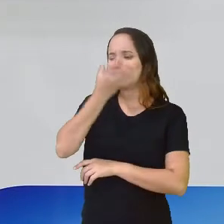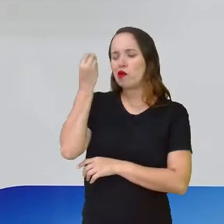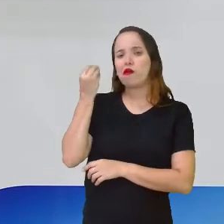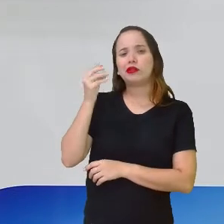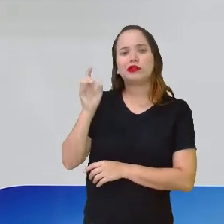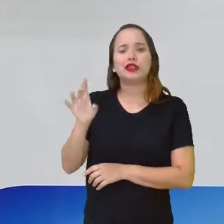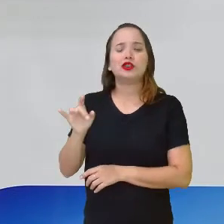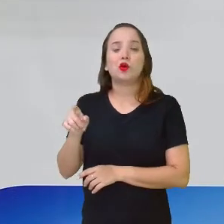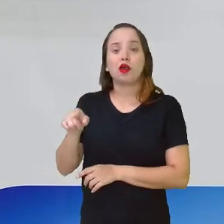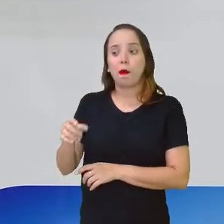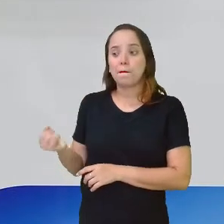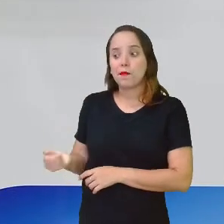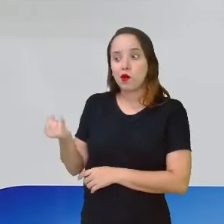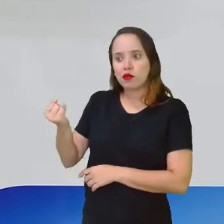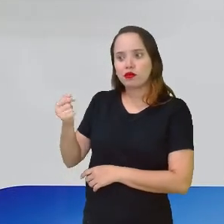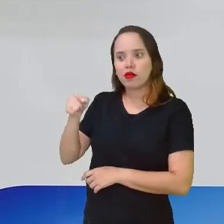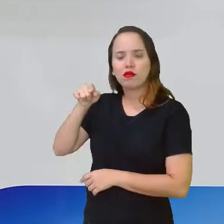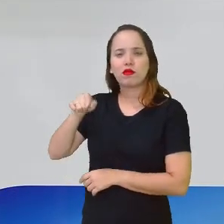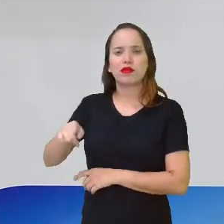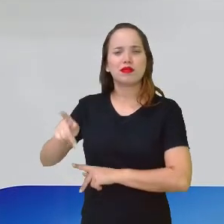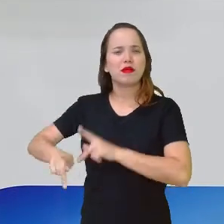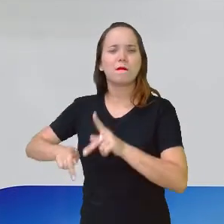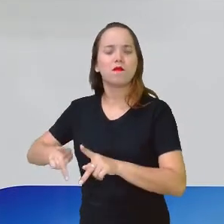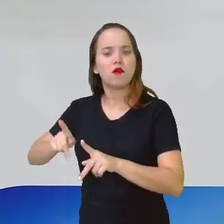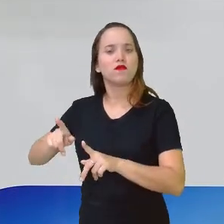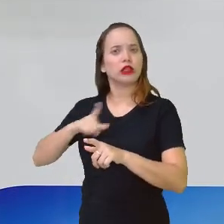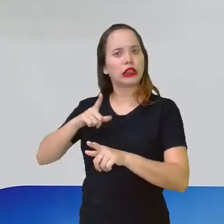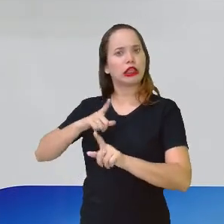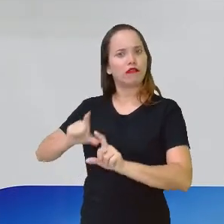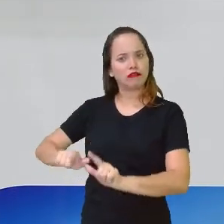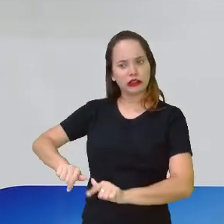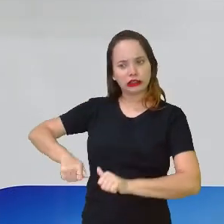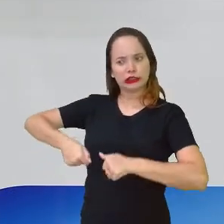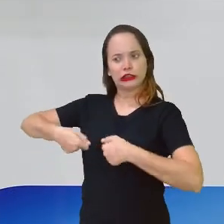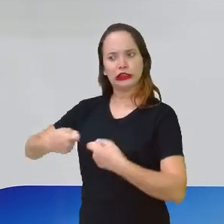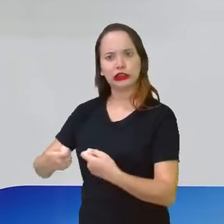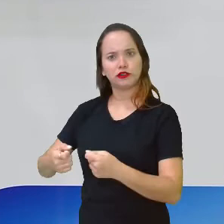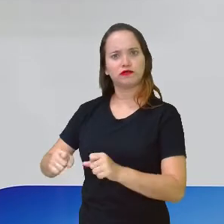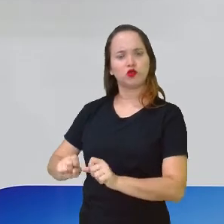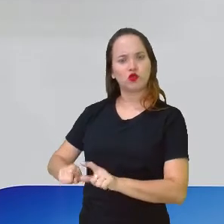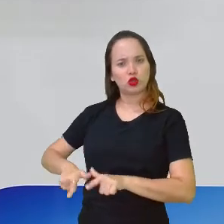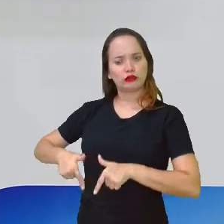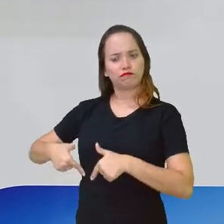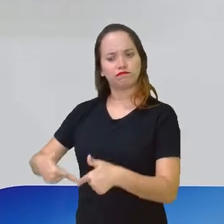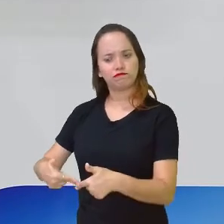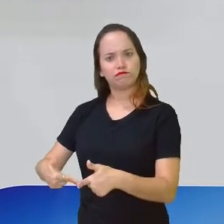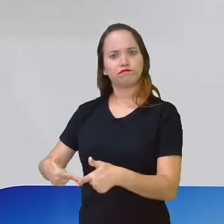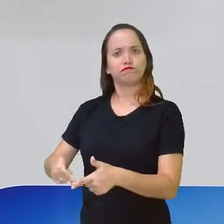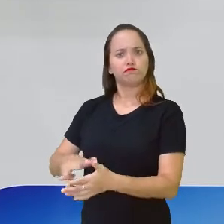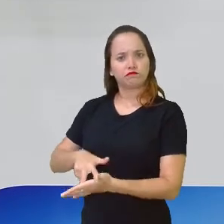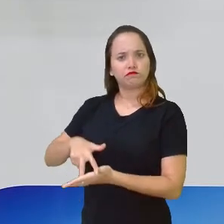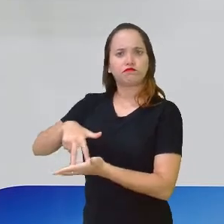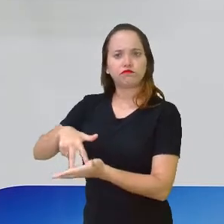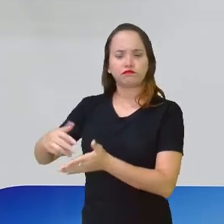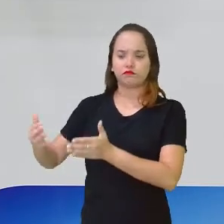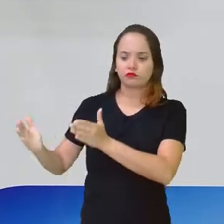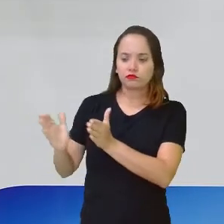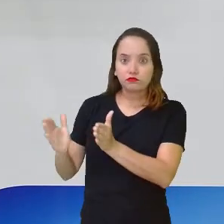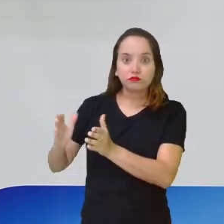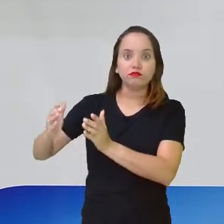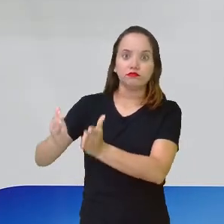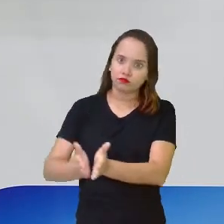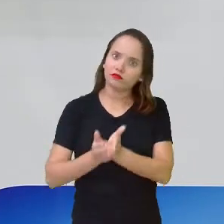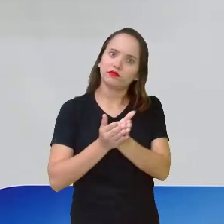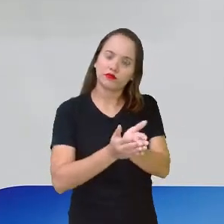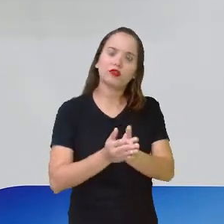a importância que se teve, que se tem da resistência dessas pessoas a esse processo de colonização. Tudo